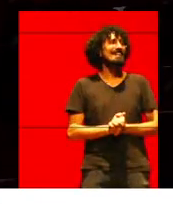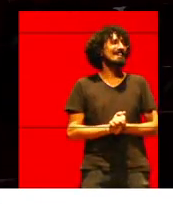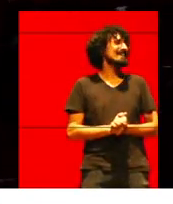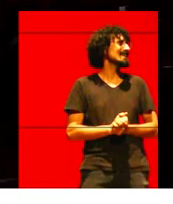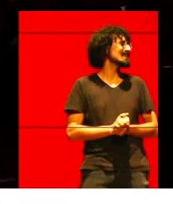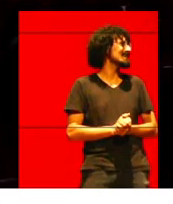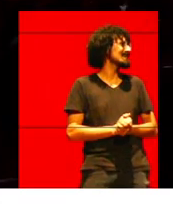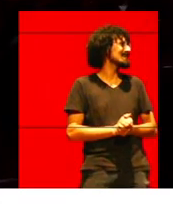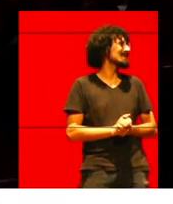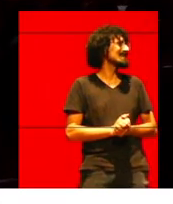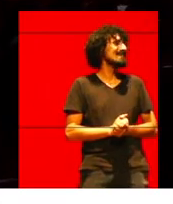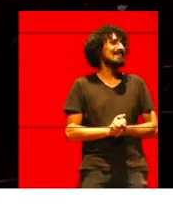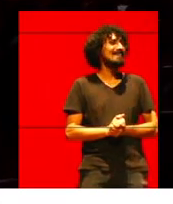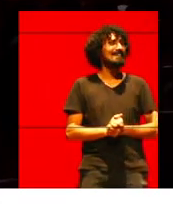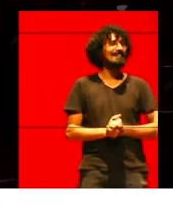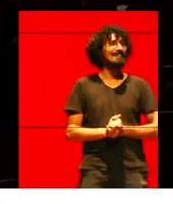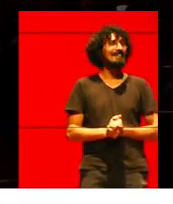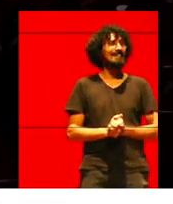Ingresso de Química, dá um grito aí!